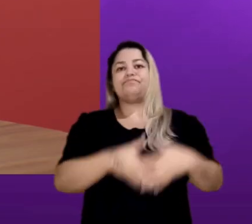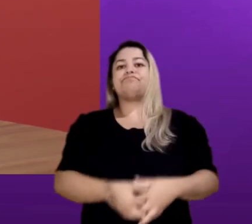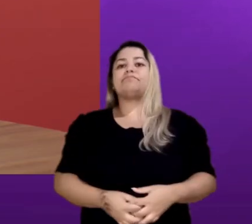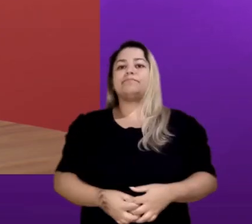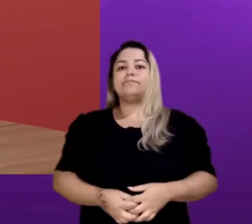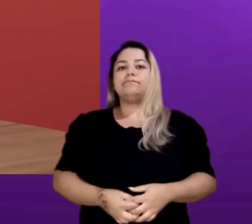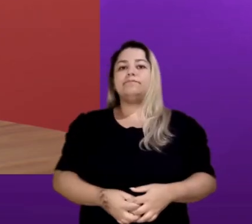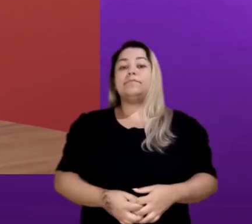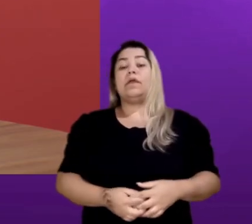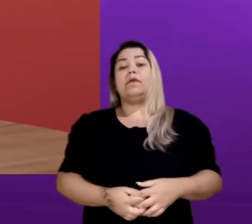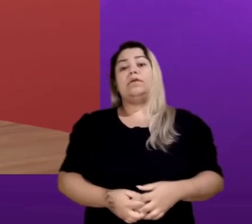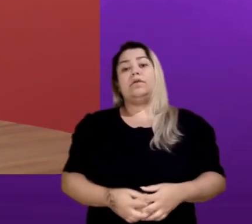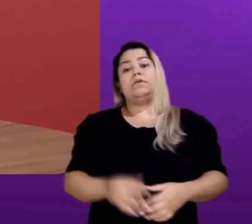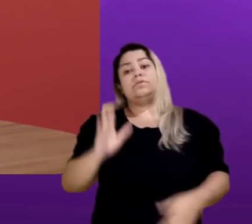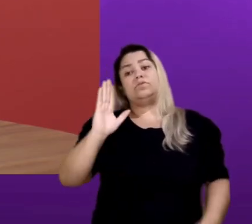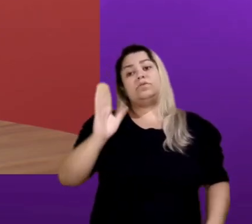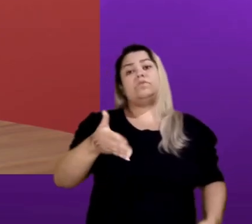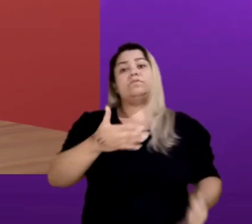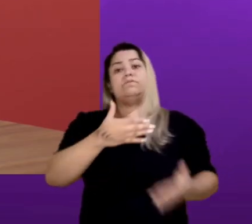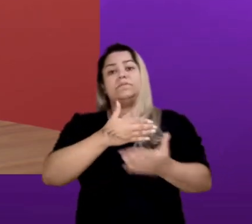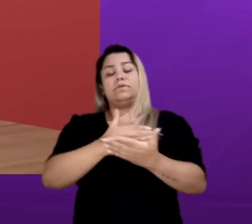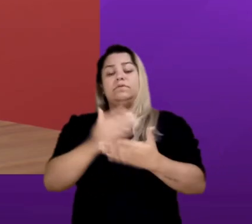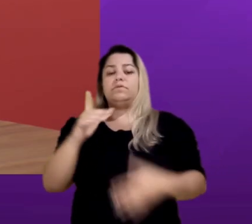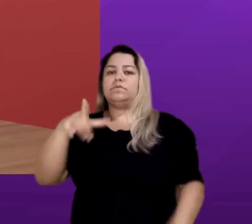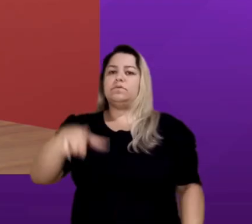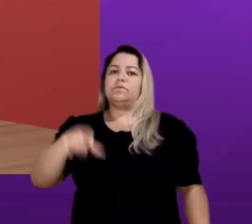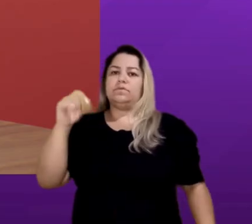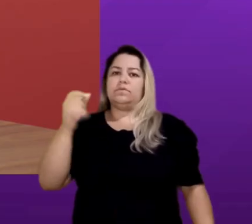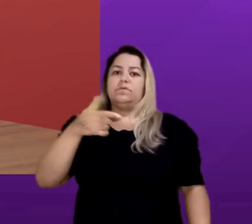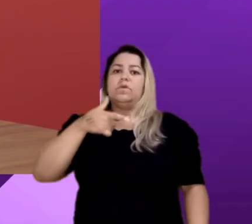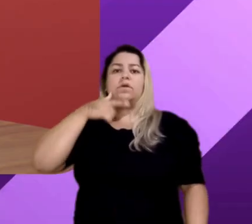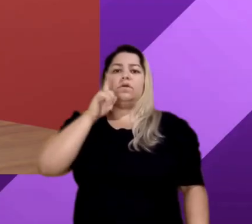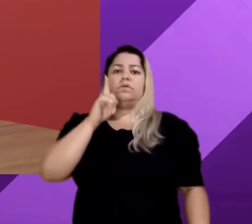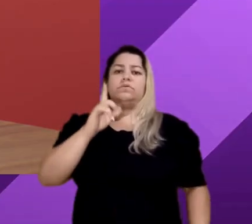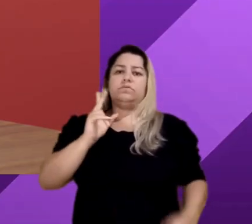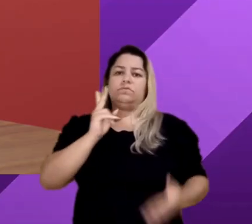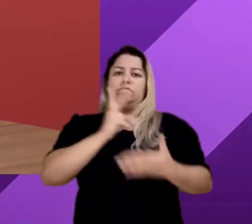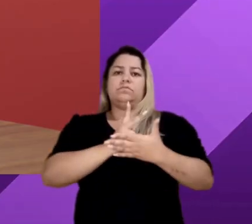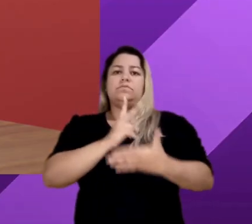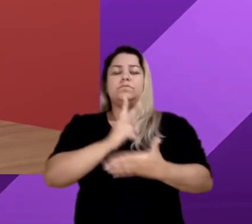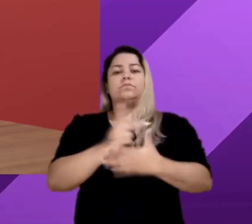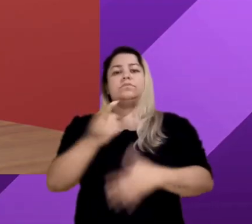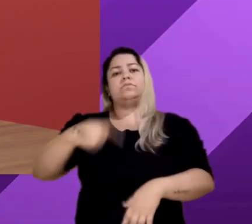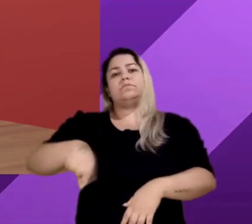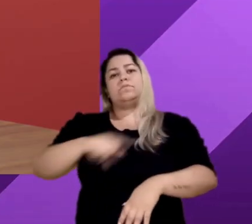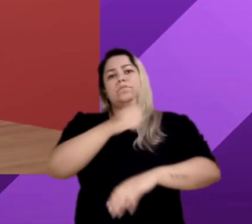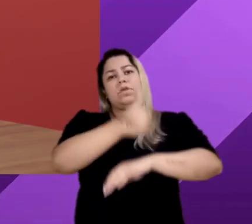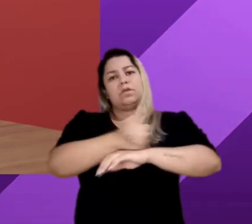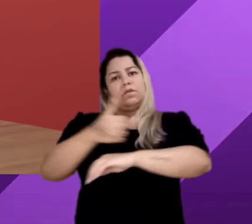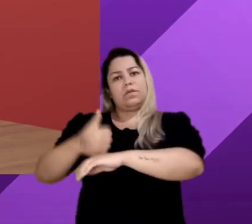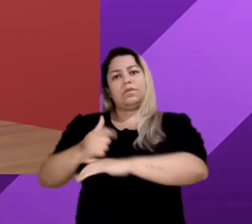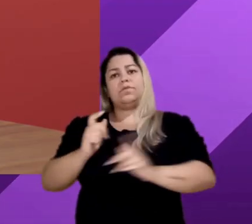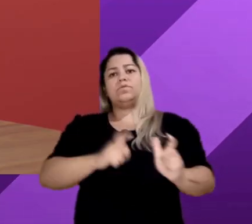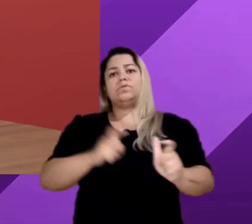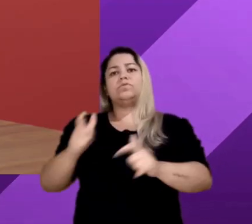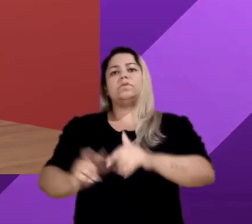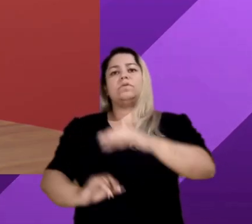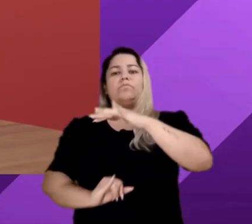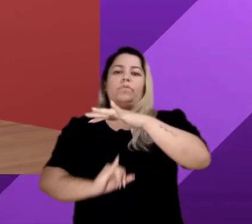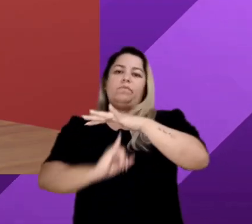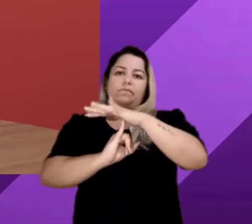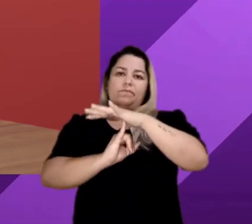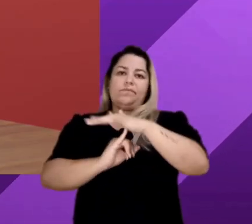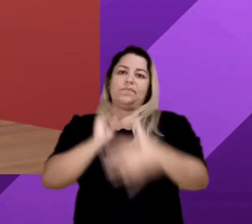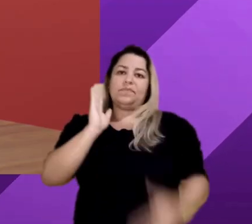a gente já começa na seleção. Antes mesmo da gente ocupar de fato o espaço institucional, já